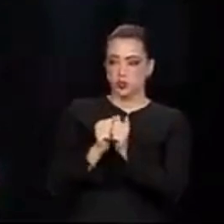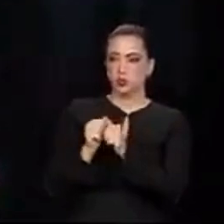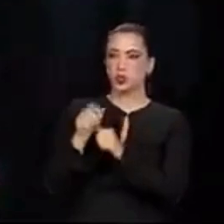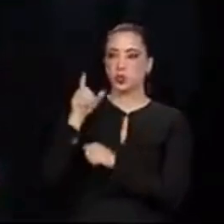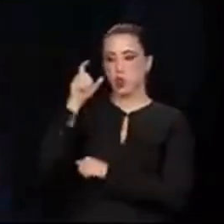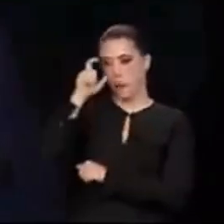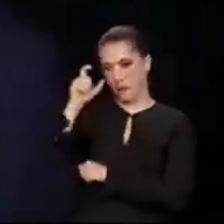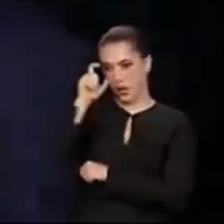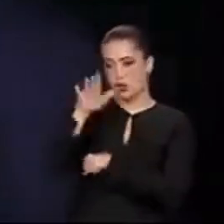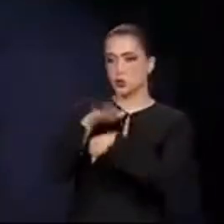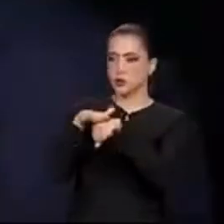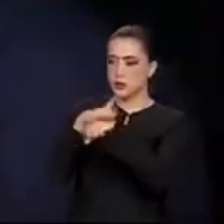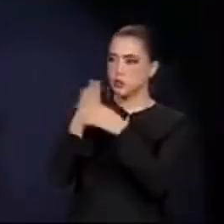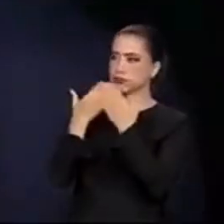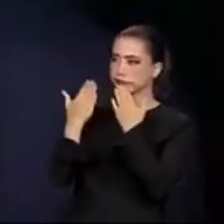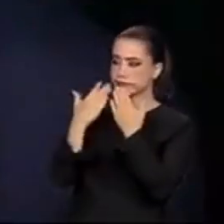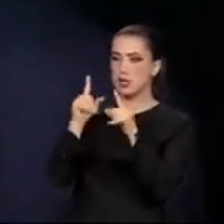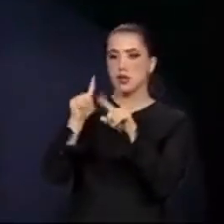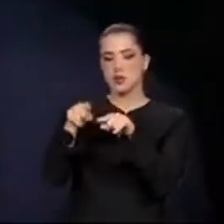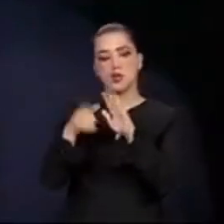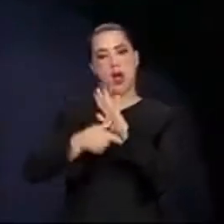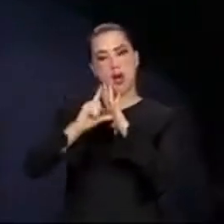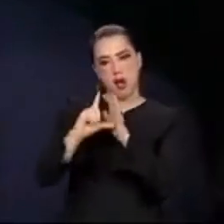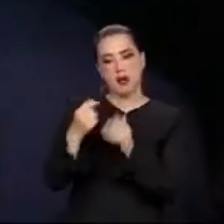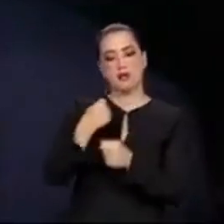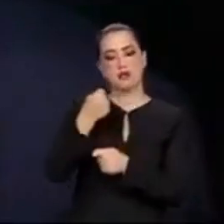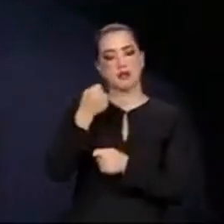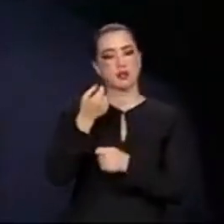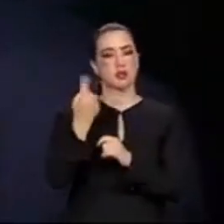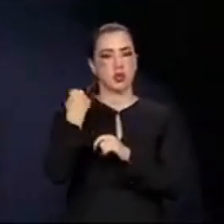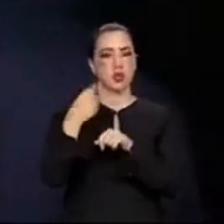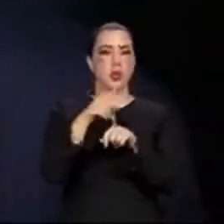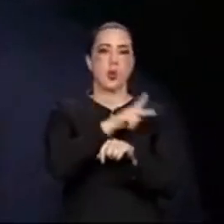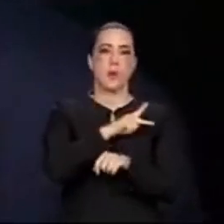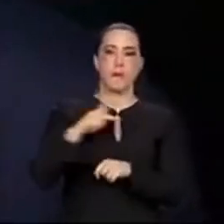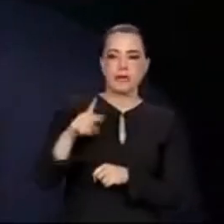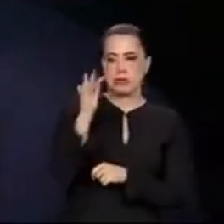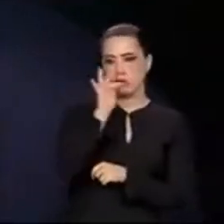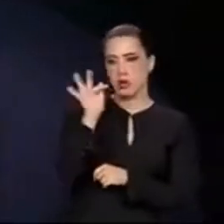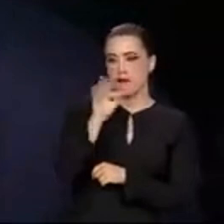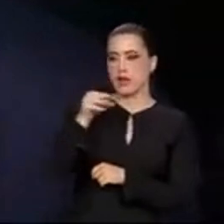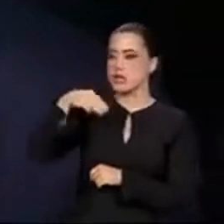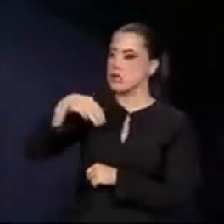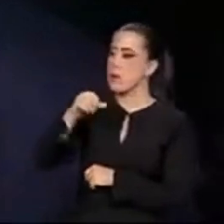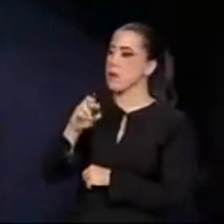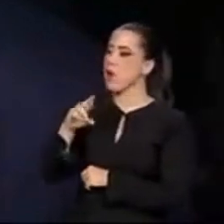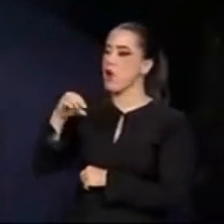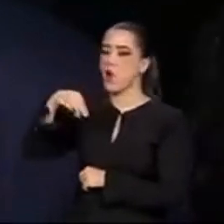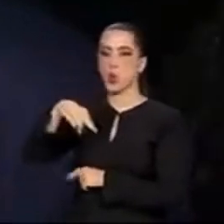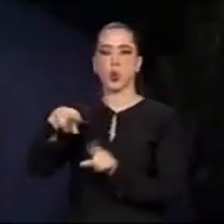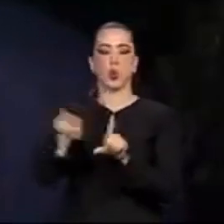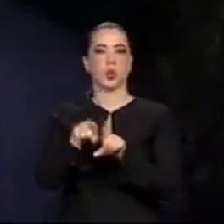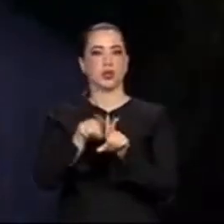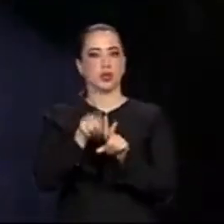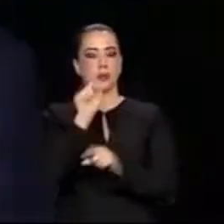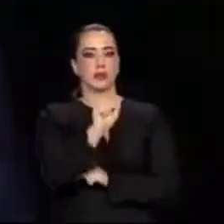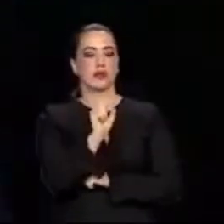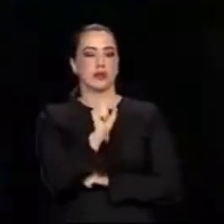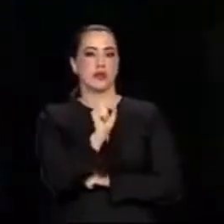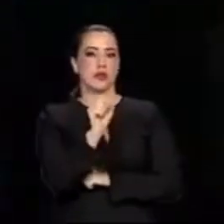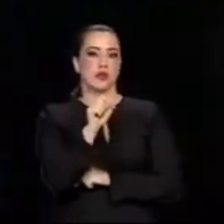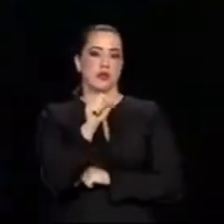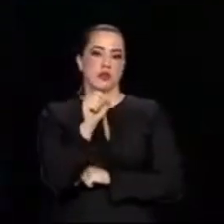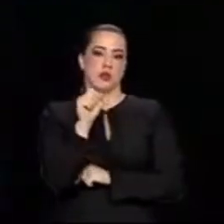o que eu já tinha falado ao presidente macron o que eu já tinha falado ao chance